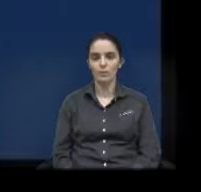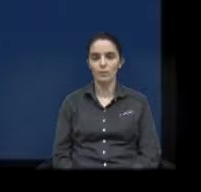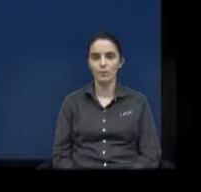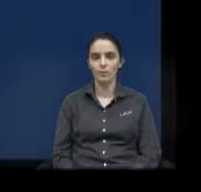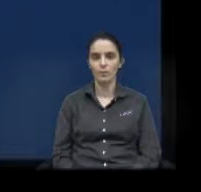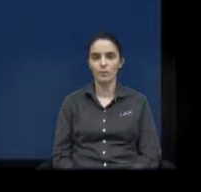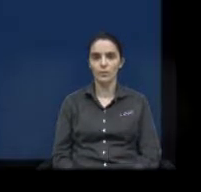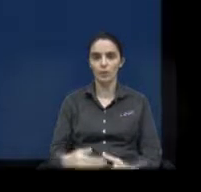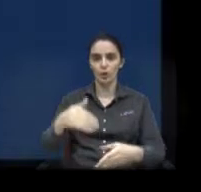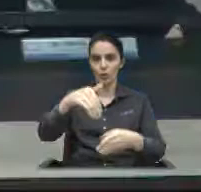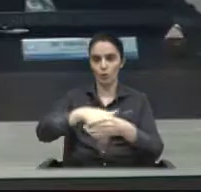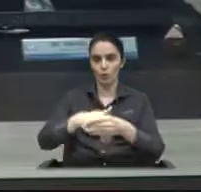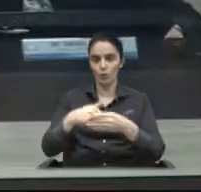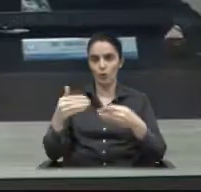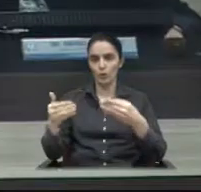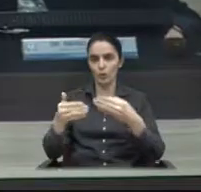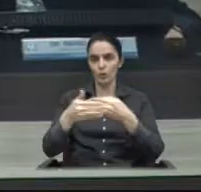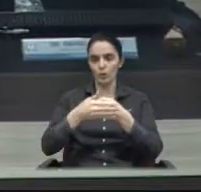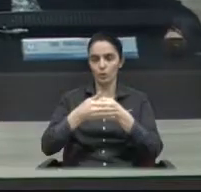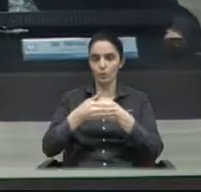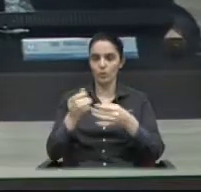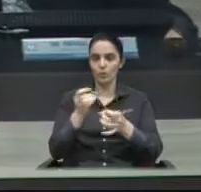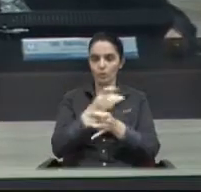Está encerrada a votação.